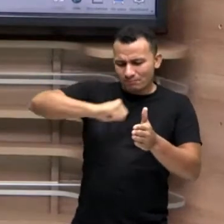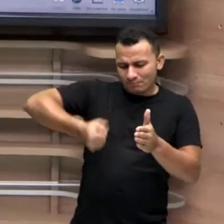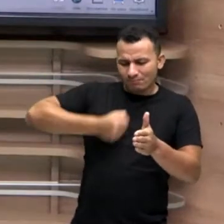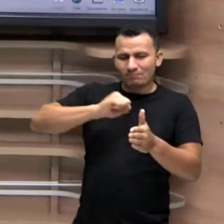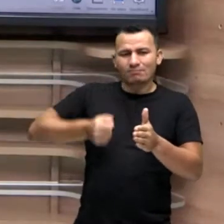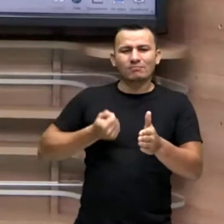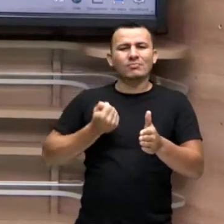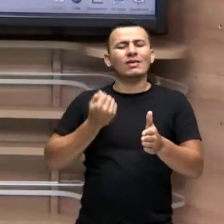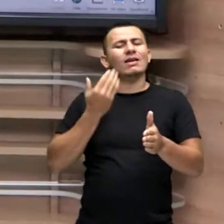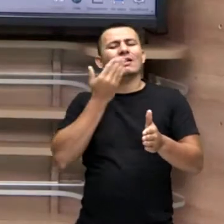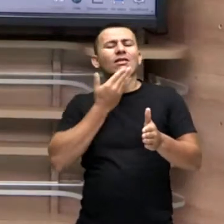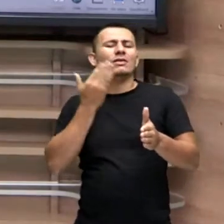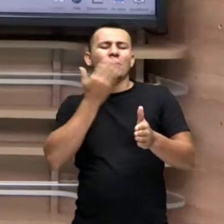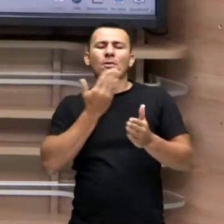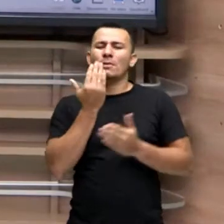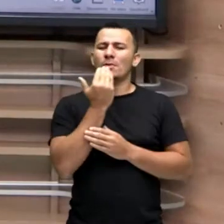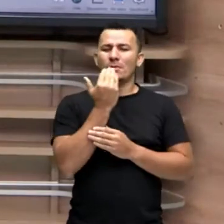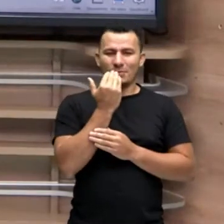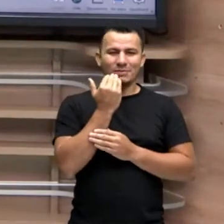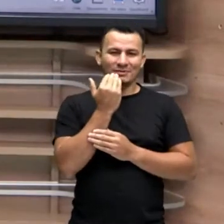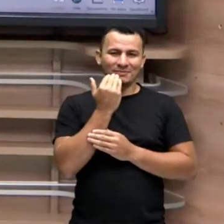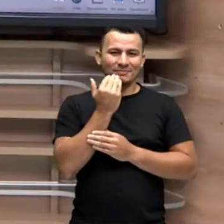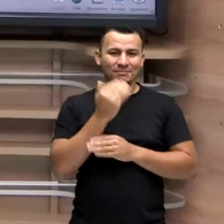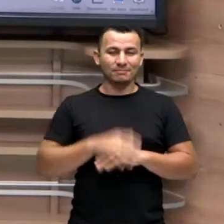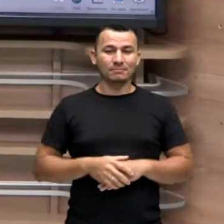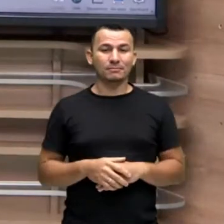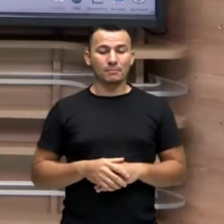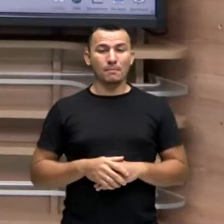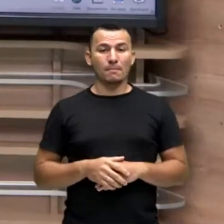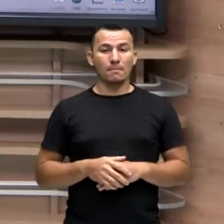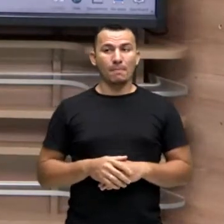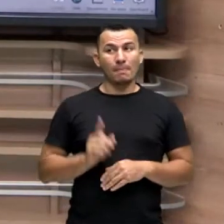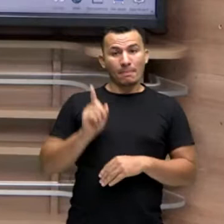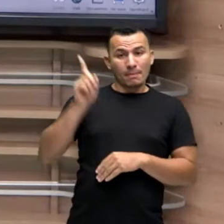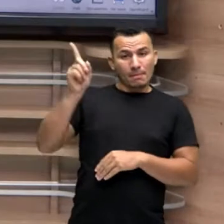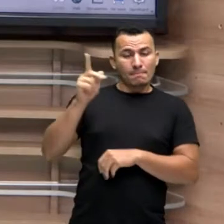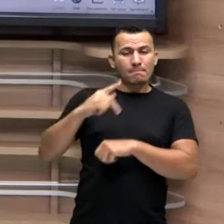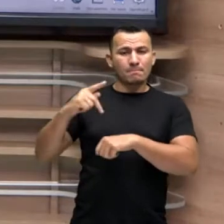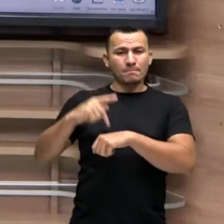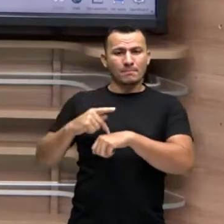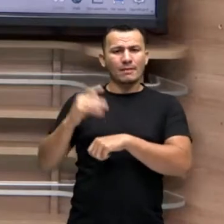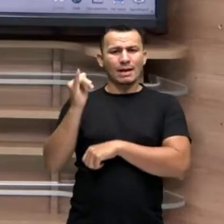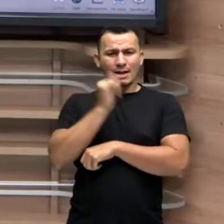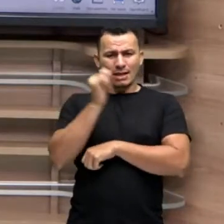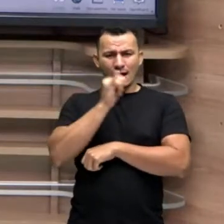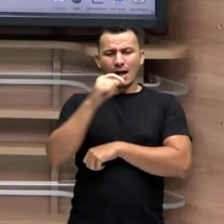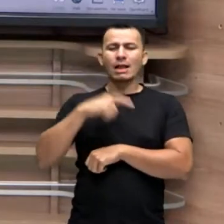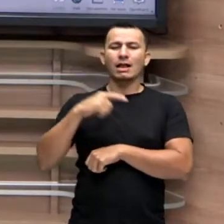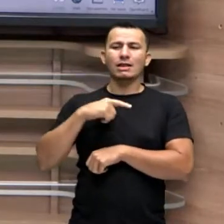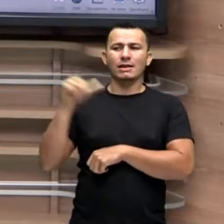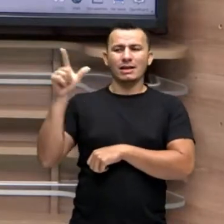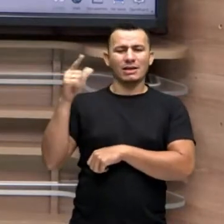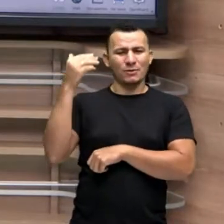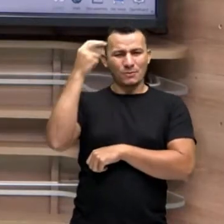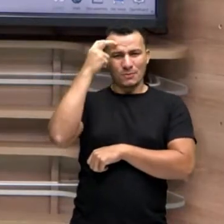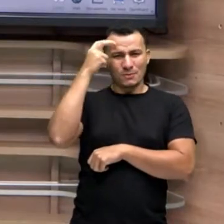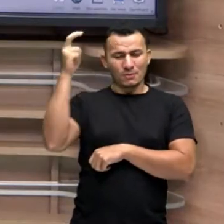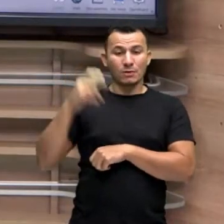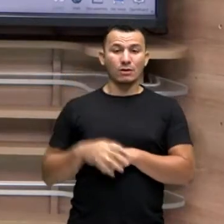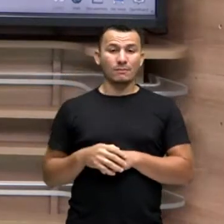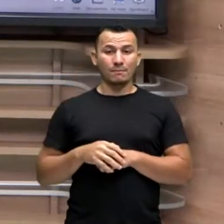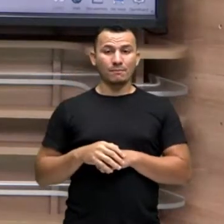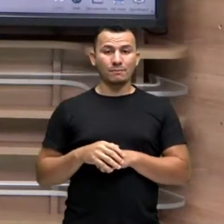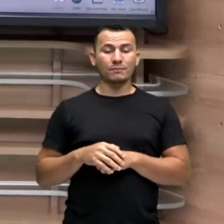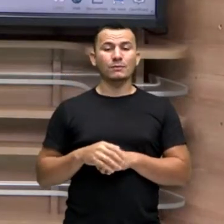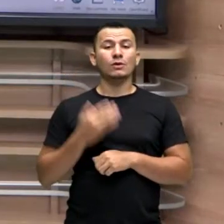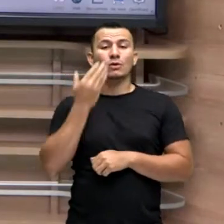deliciam uma parte daquele doce né os italianos têm uma expressão que assim o doce está no